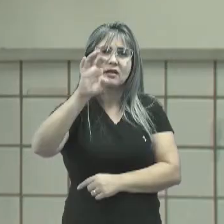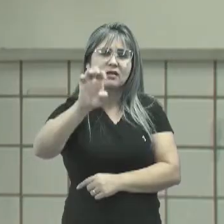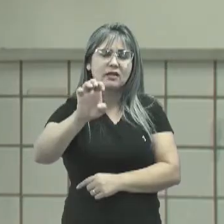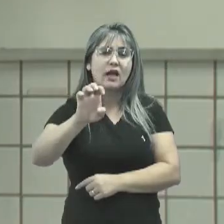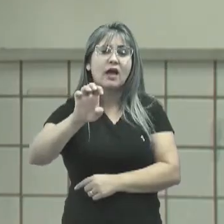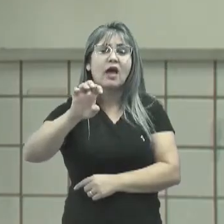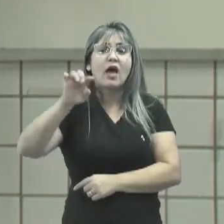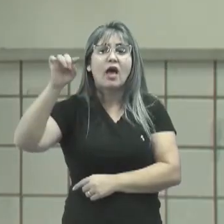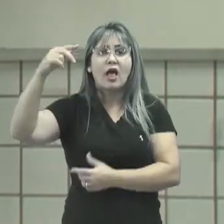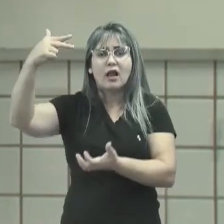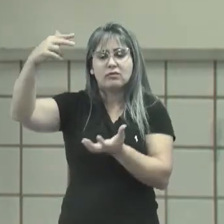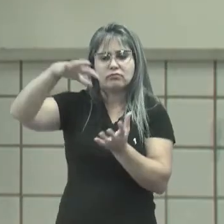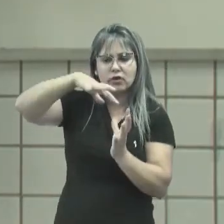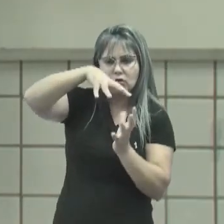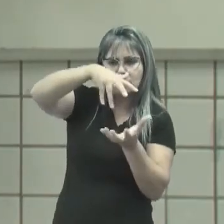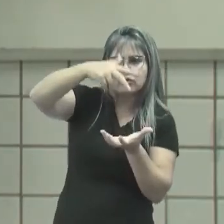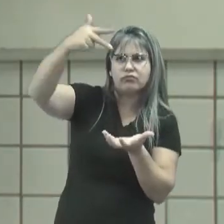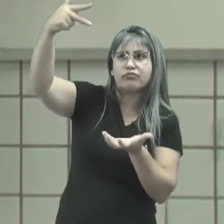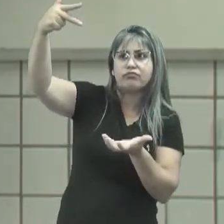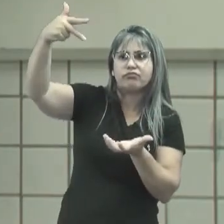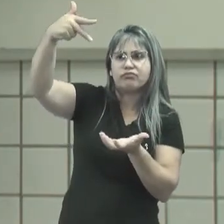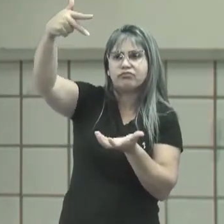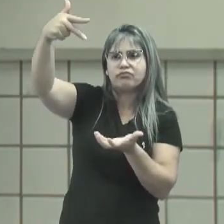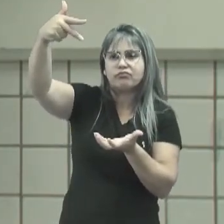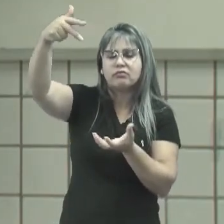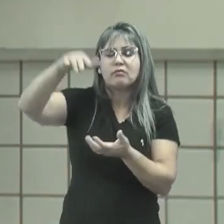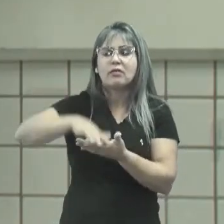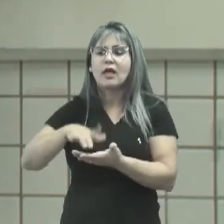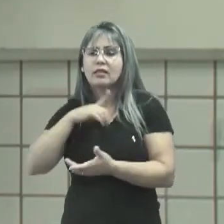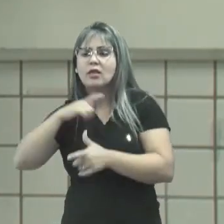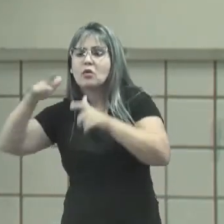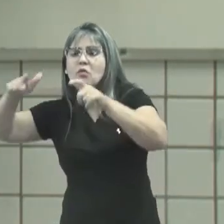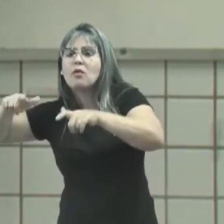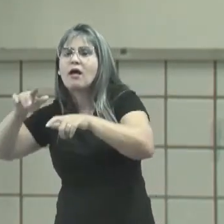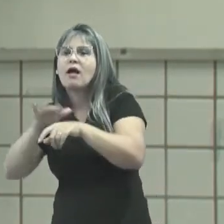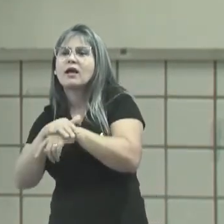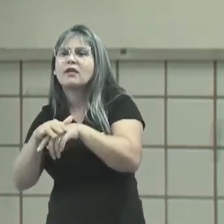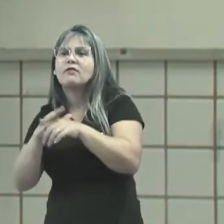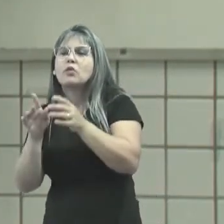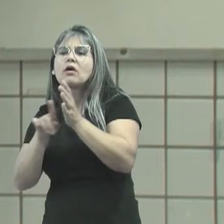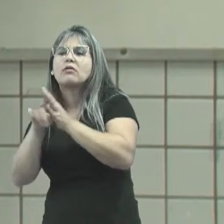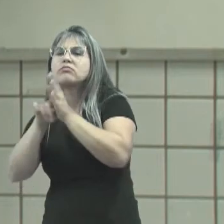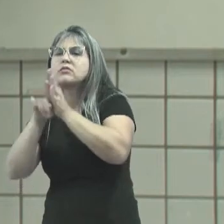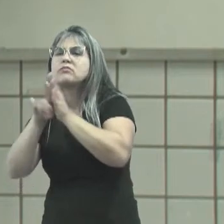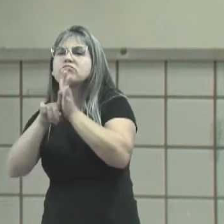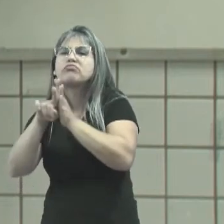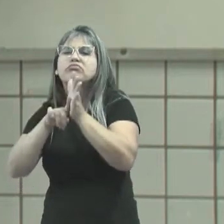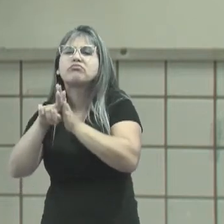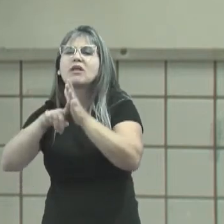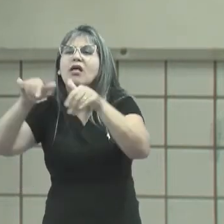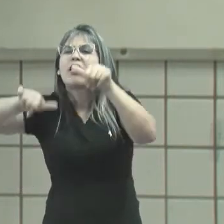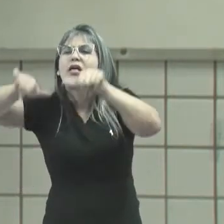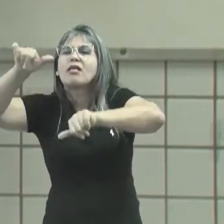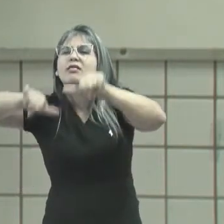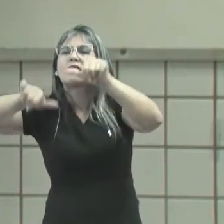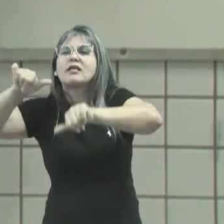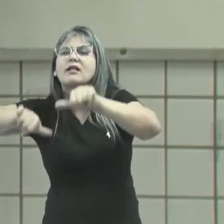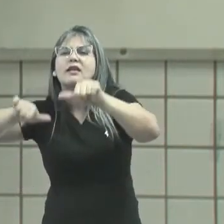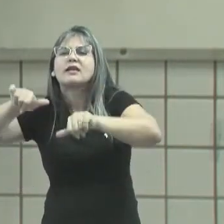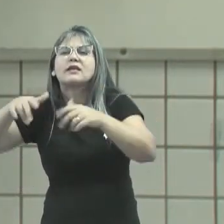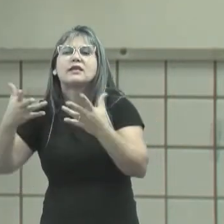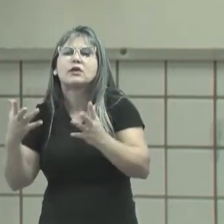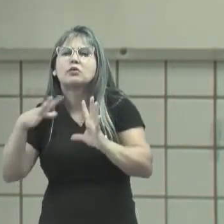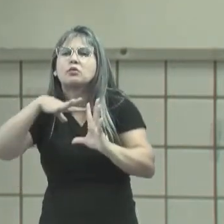analisar essas transformações climáticas, chuvas, terremotos, que não tem no Brasil, mas avalia